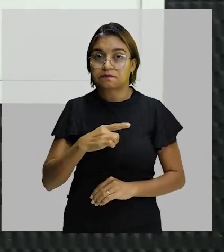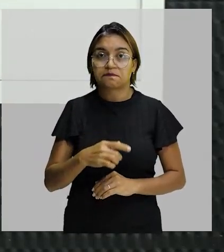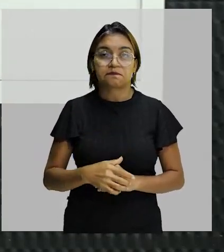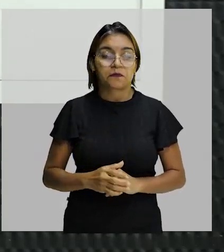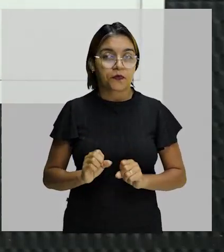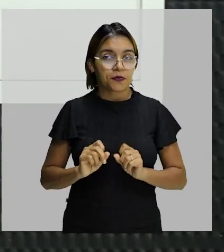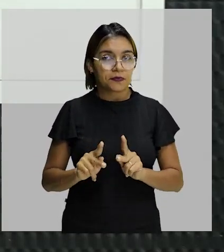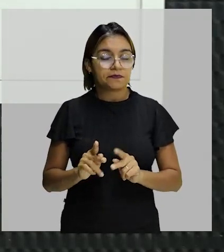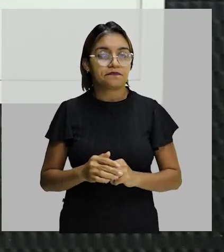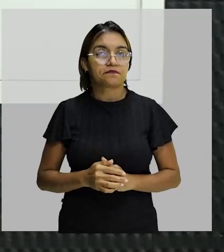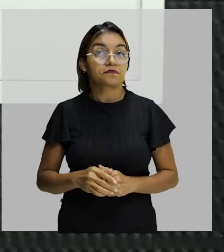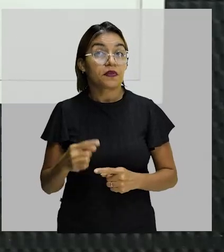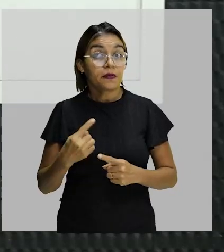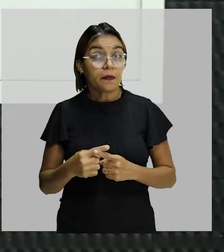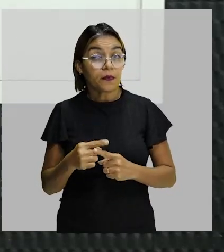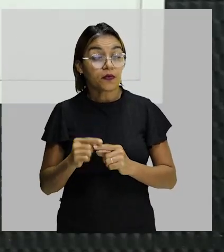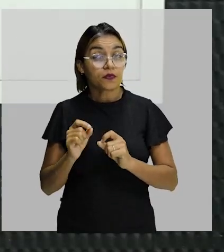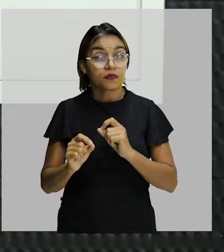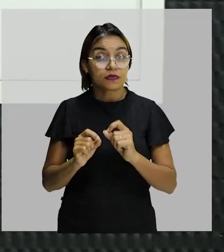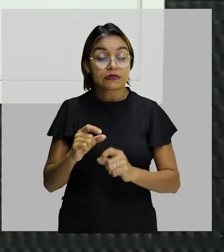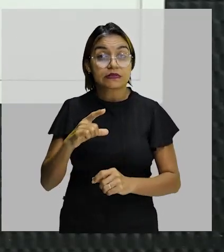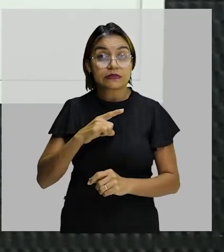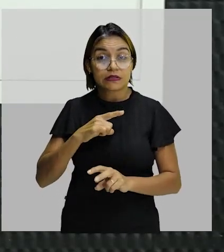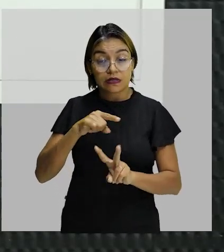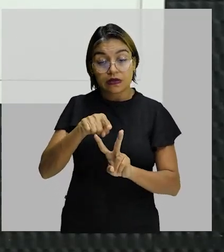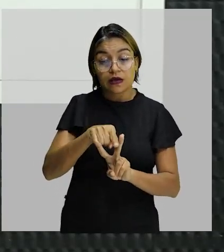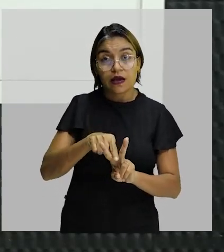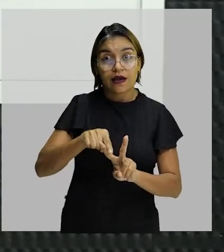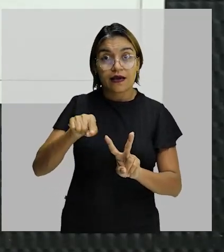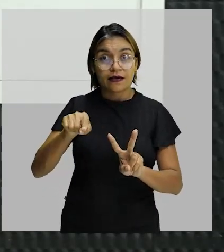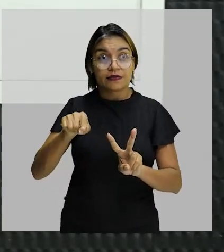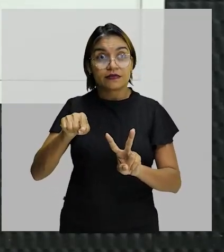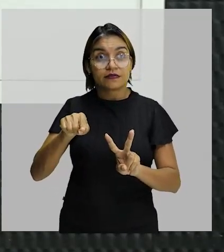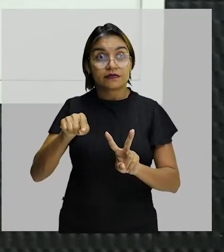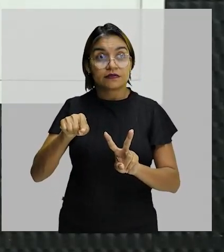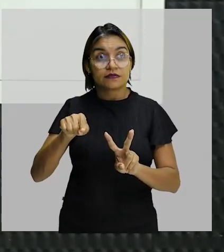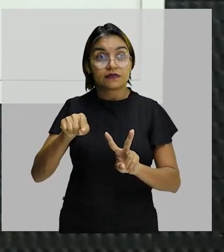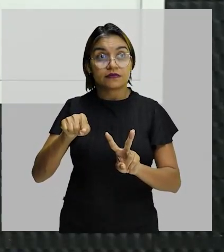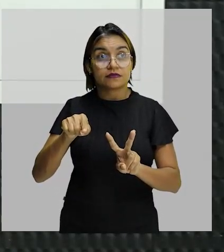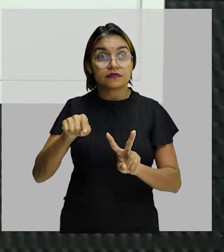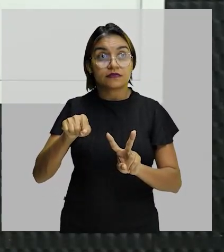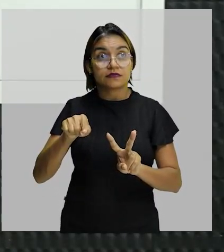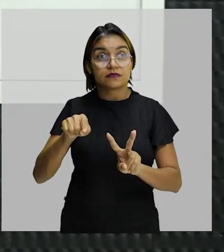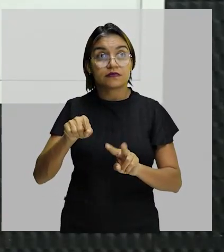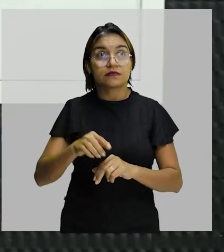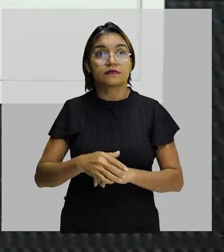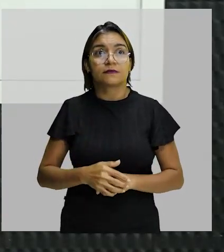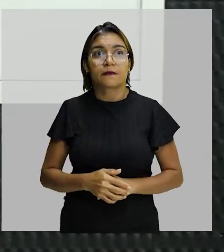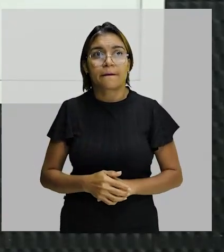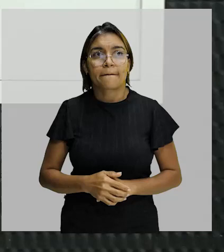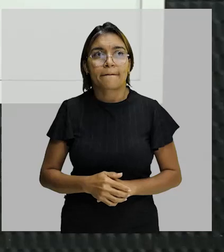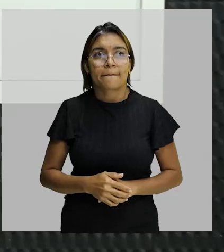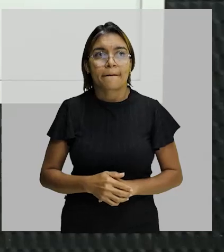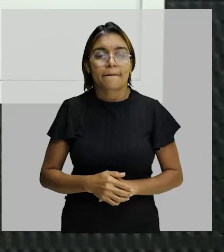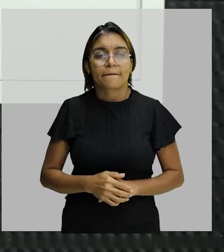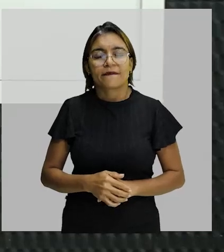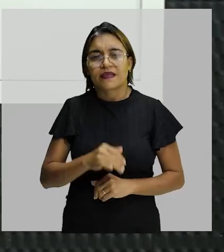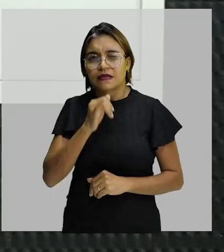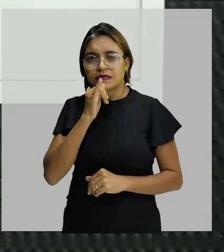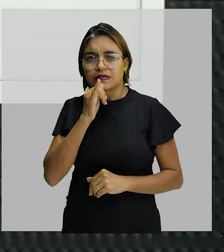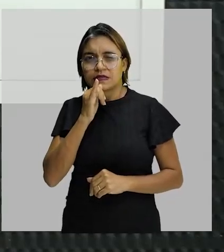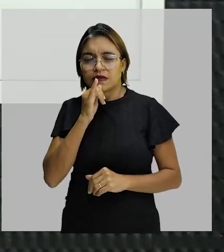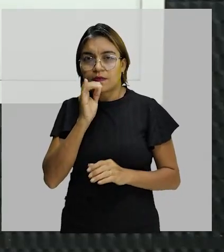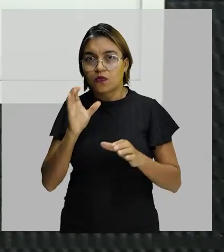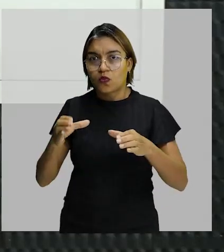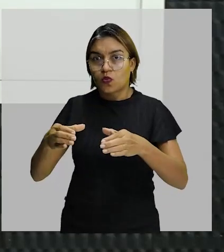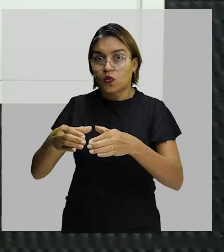Certo? Porque nesse caso você tem raízes iguais. Ele quer saber, determine o conjunto de solução. O conjunto